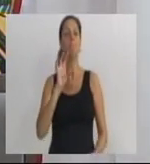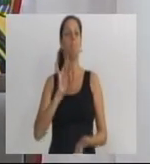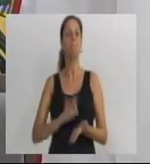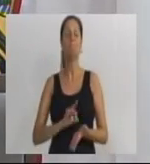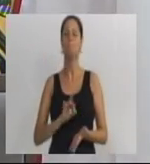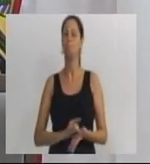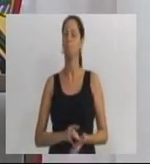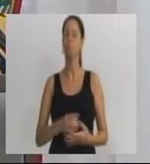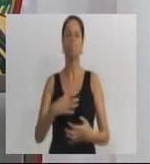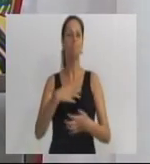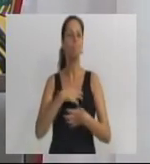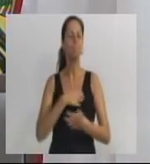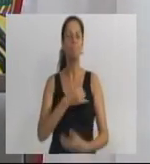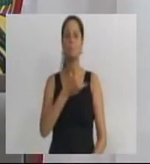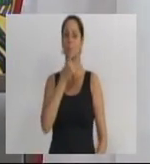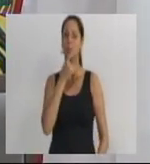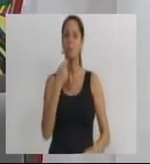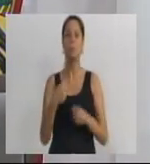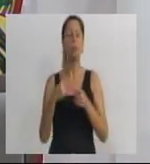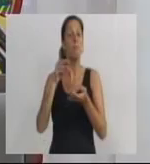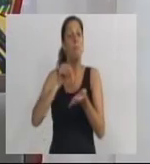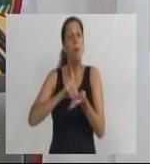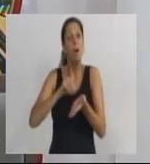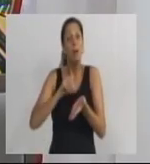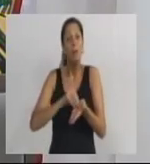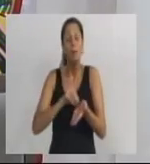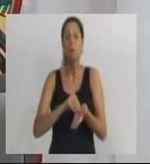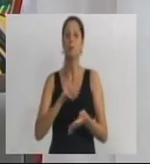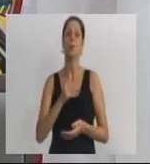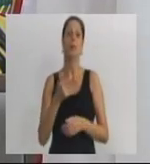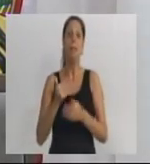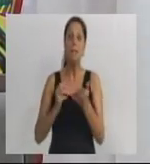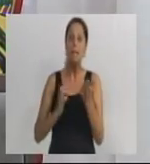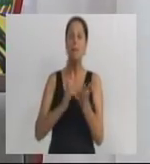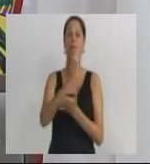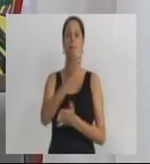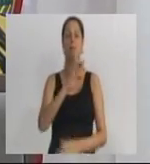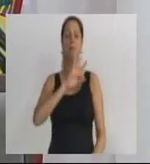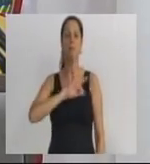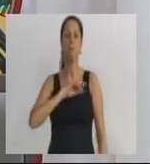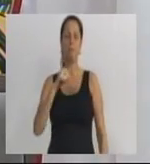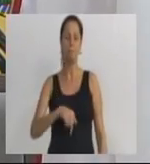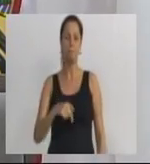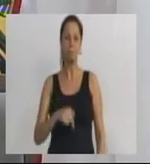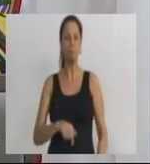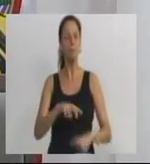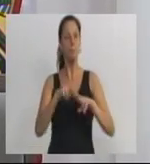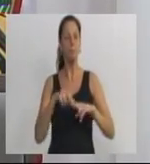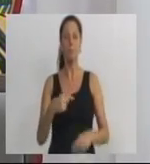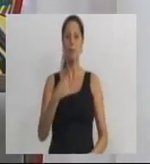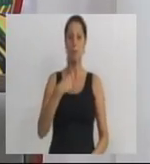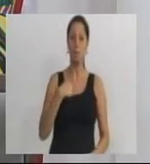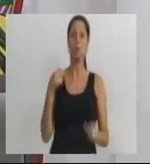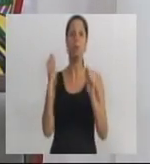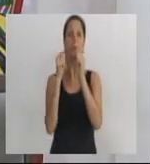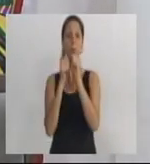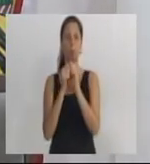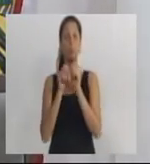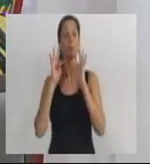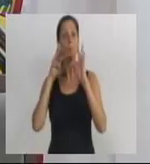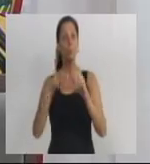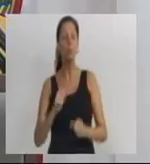a falta de efetivo na nossa cidade. Então, gostaria, que todos os vereadores participassem da